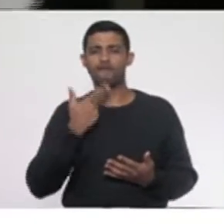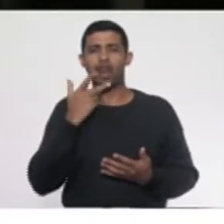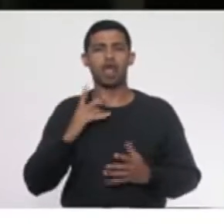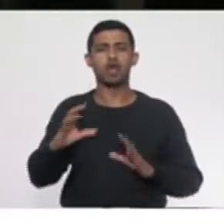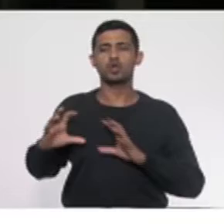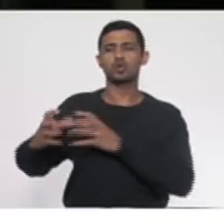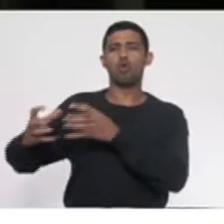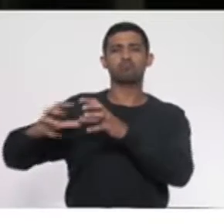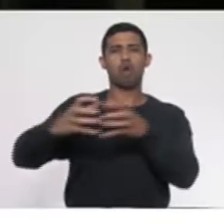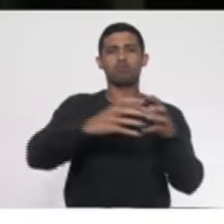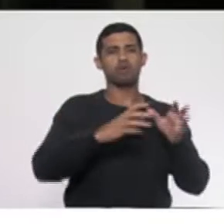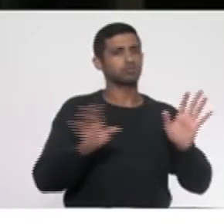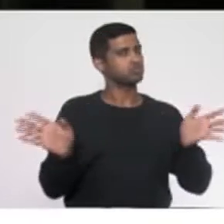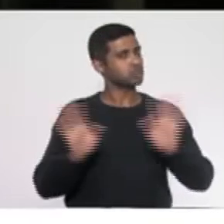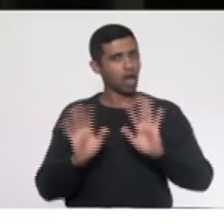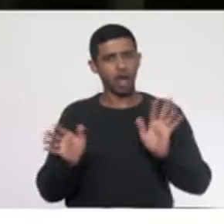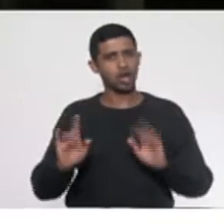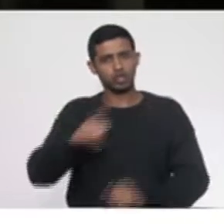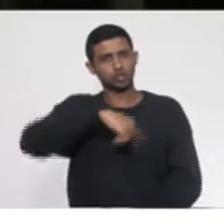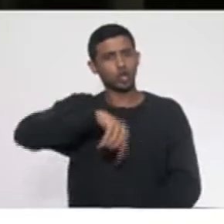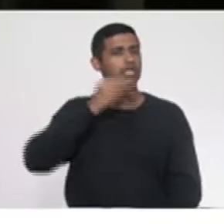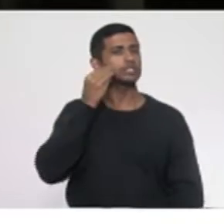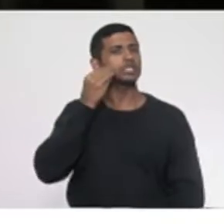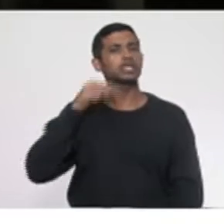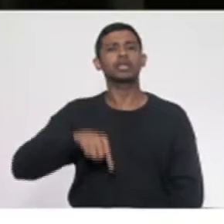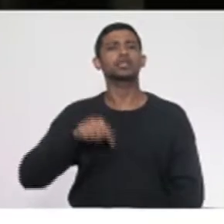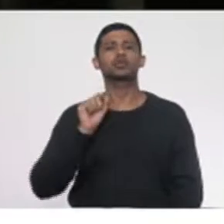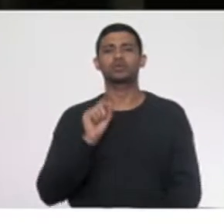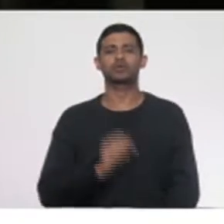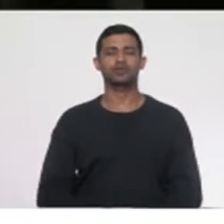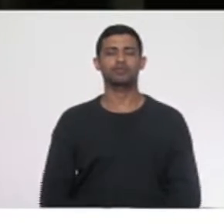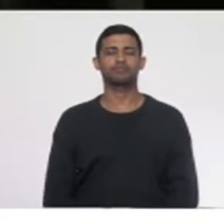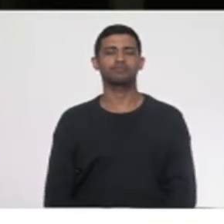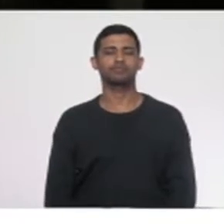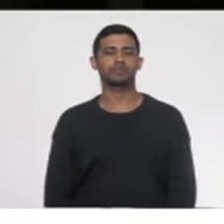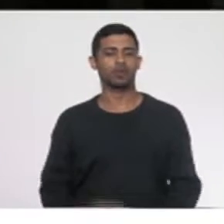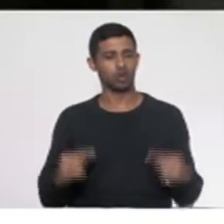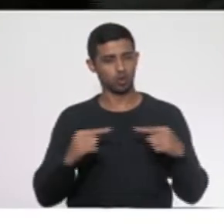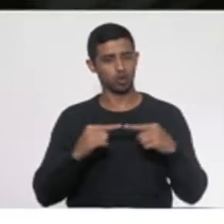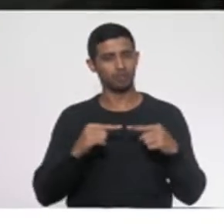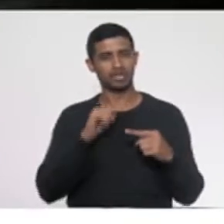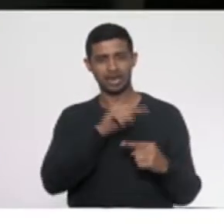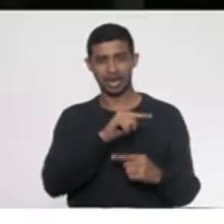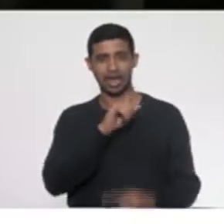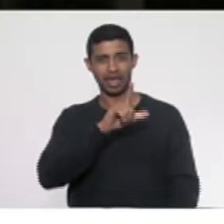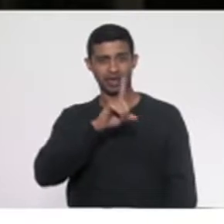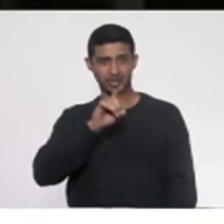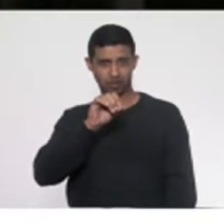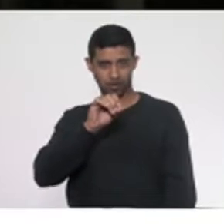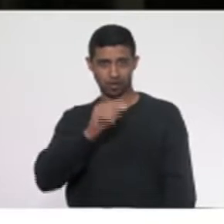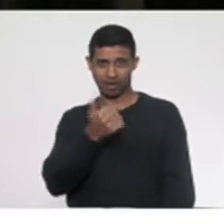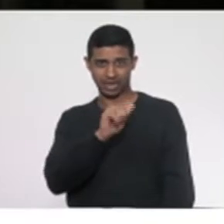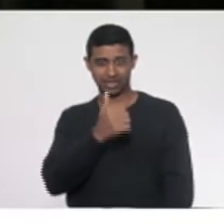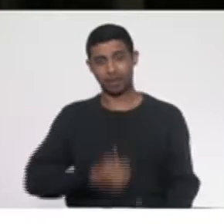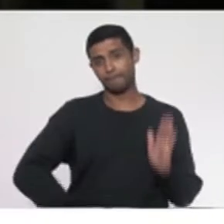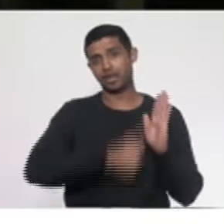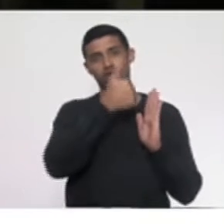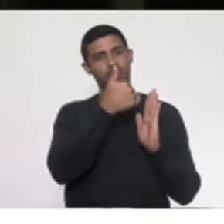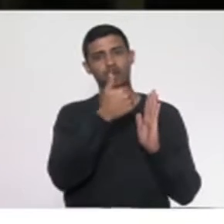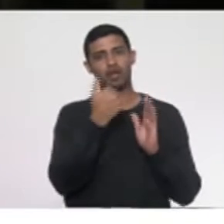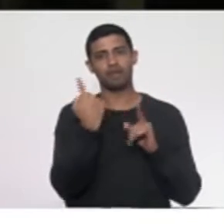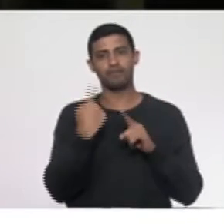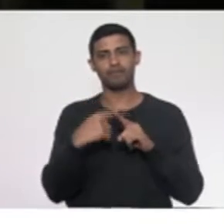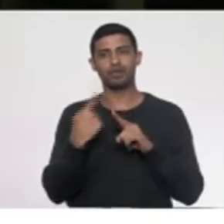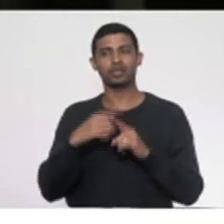classista, de jeito nenhum. O que a gente está tentando aqui é melhorar a qualidade da LDO. Até porque,